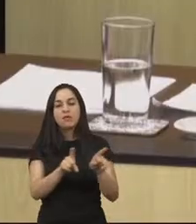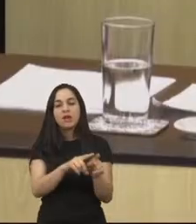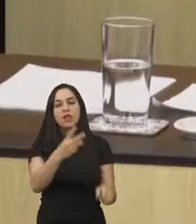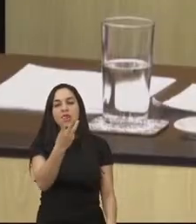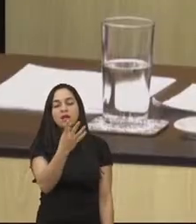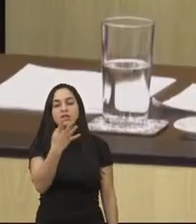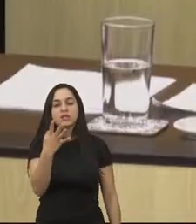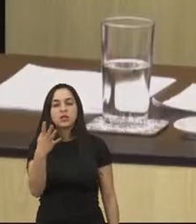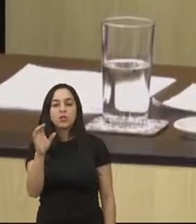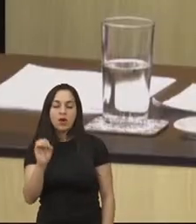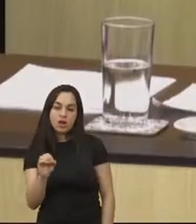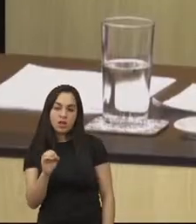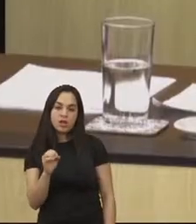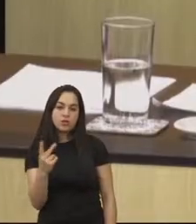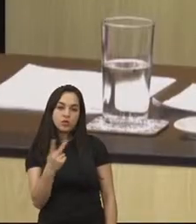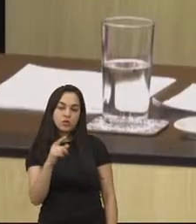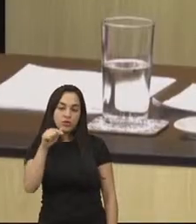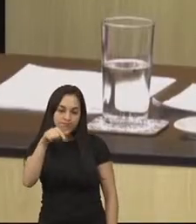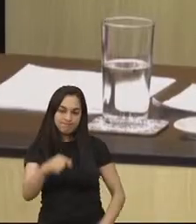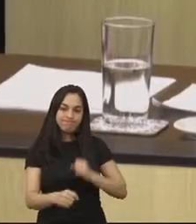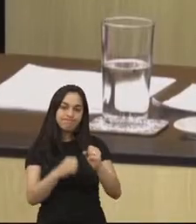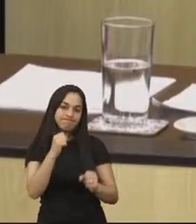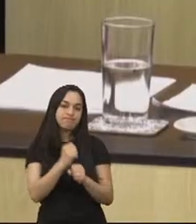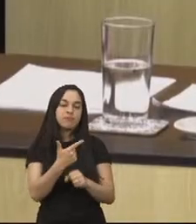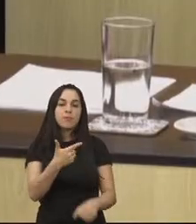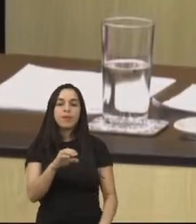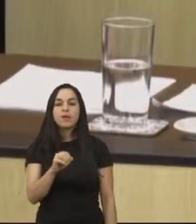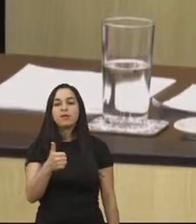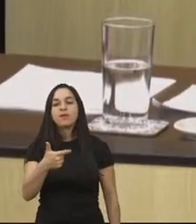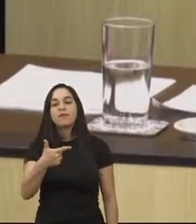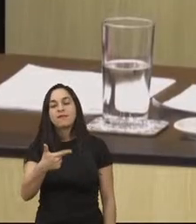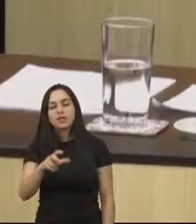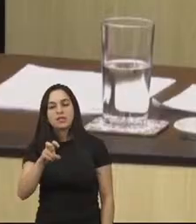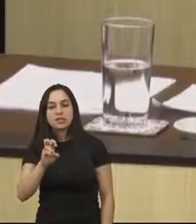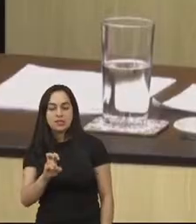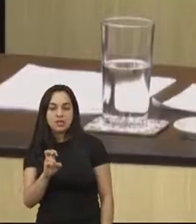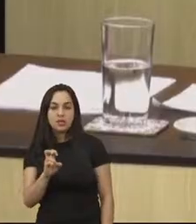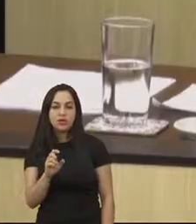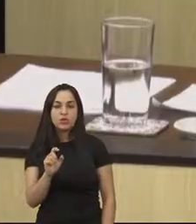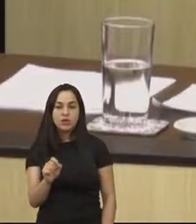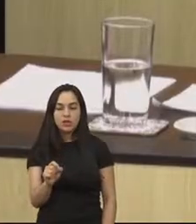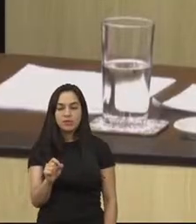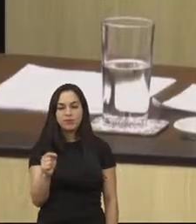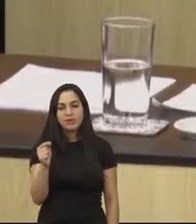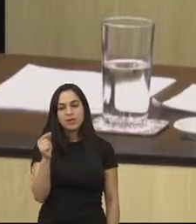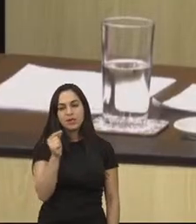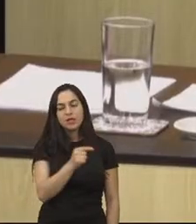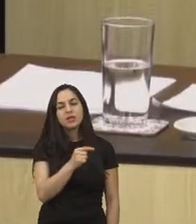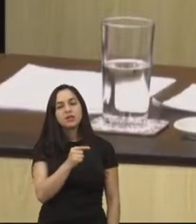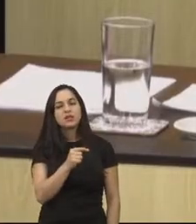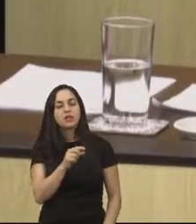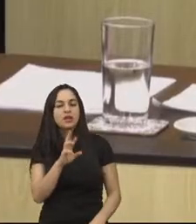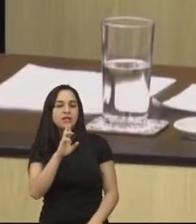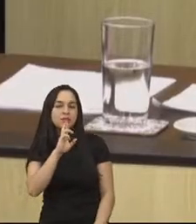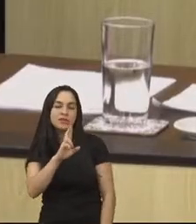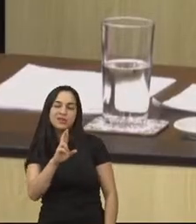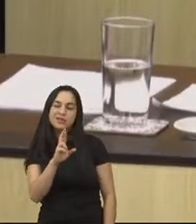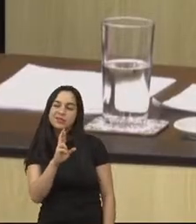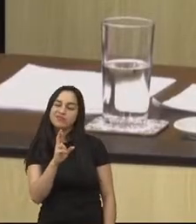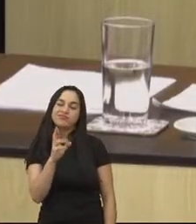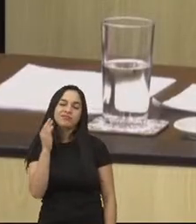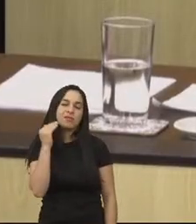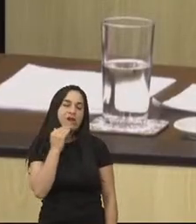340, ambos 2025, cujas respostas por parte dessa concessionária foram